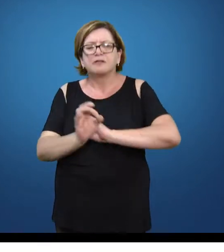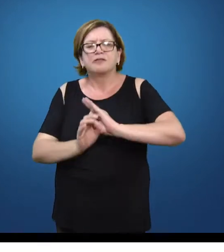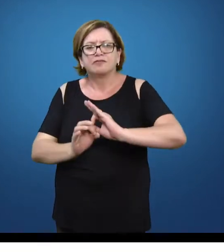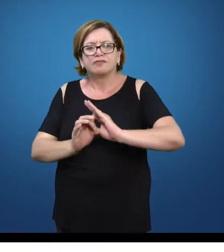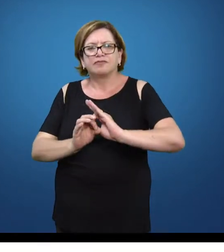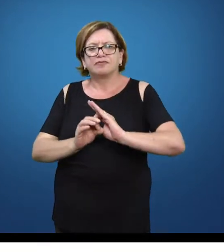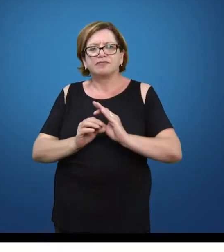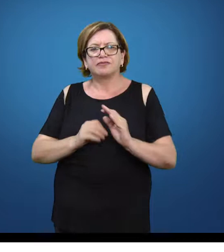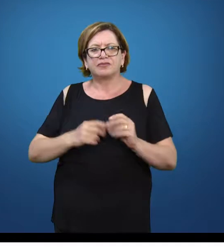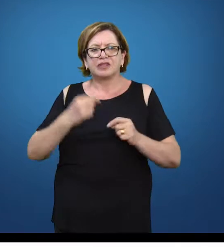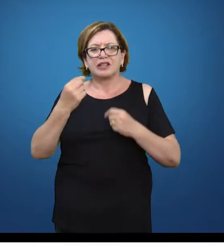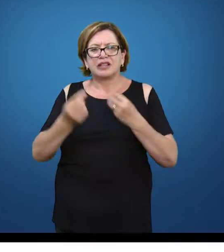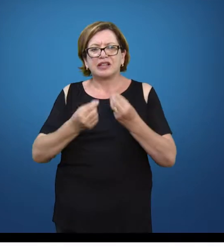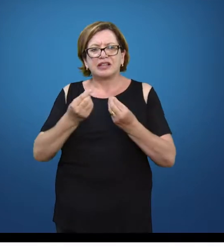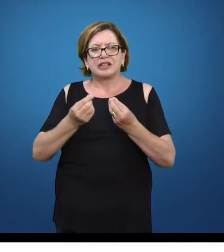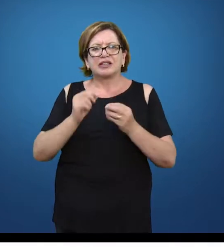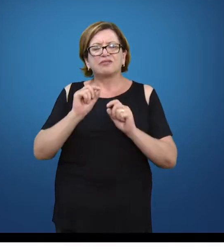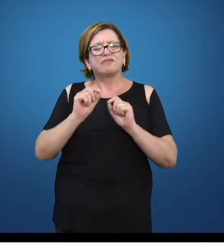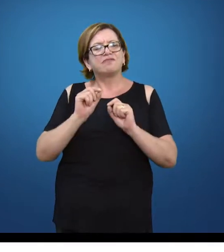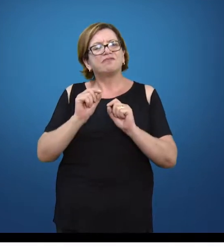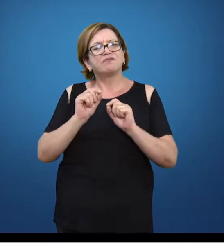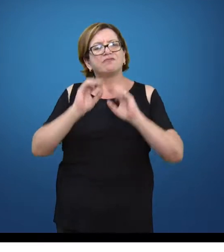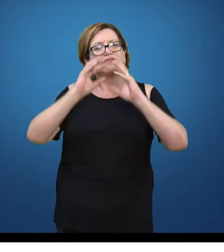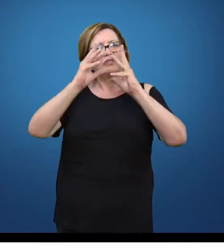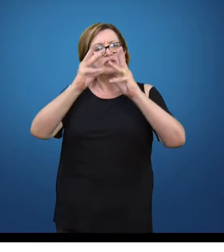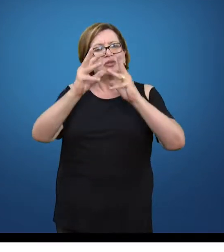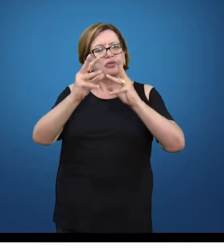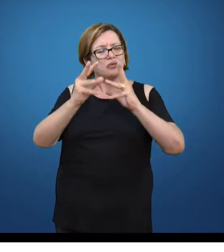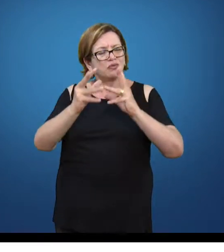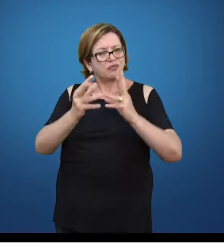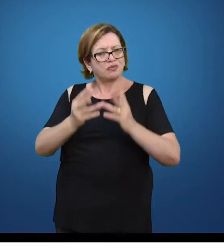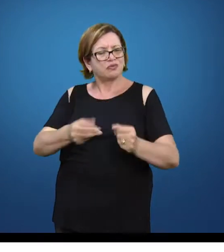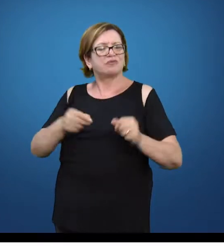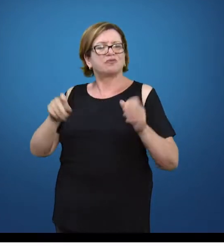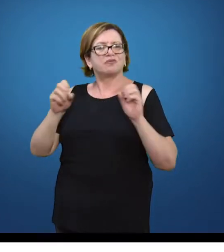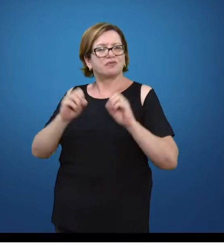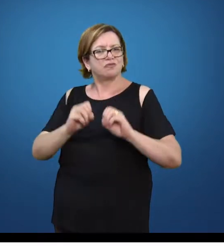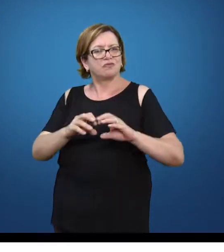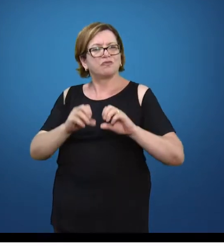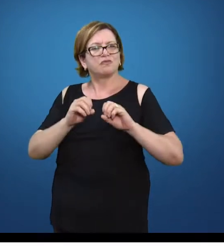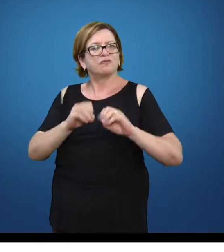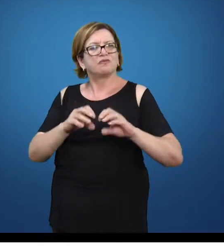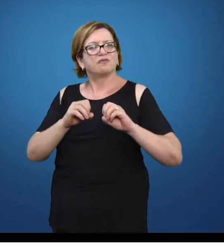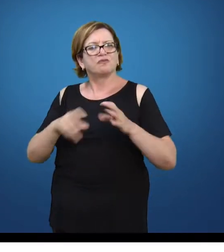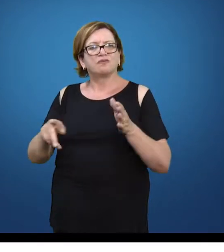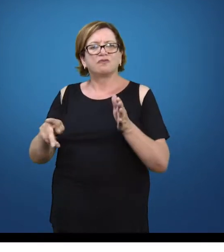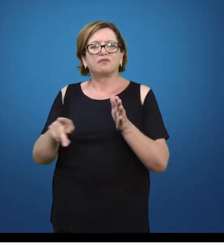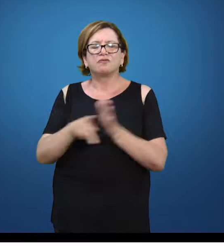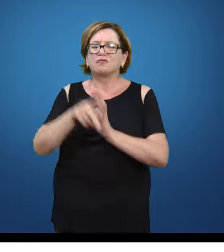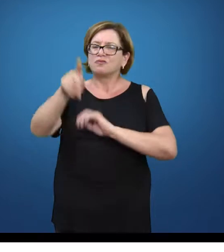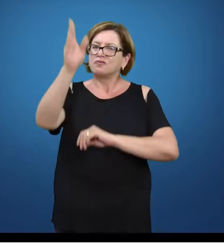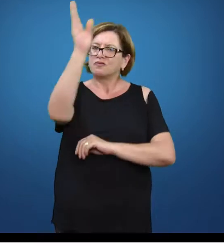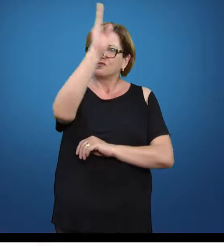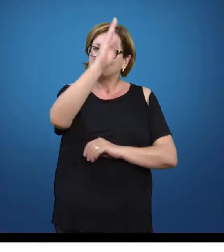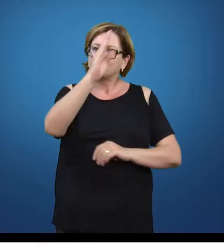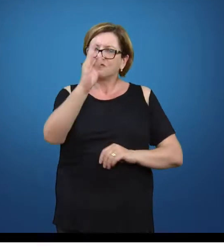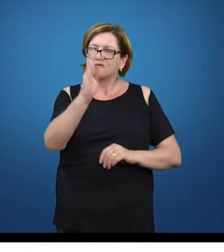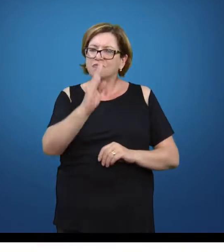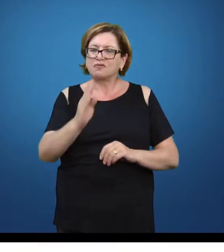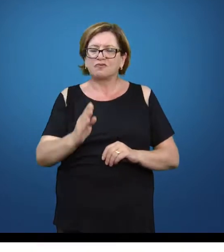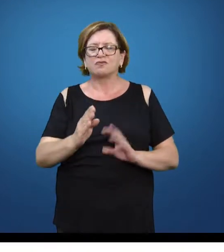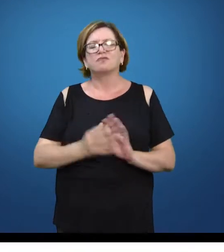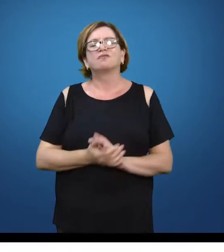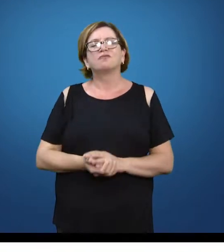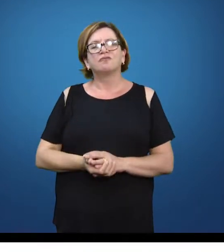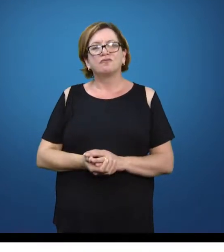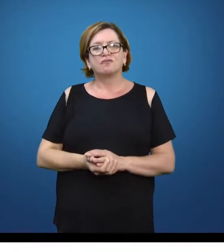ela legitima o quê? Todo o aspecto educacional do nosso país, da nossa